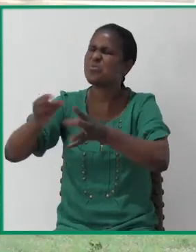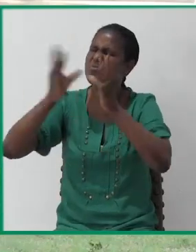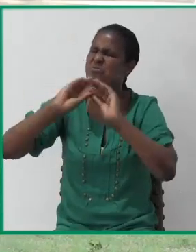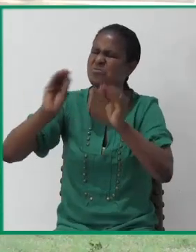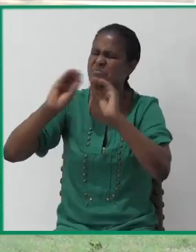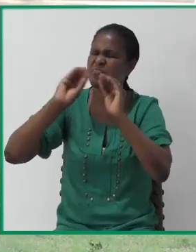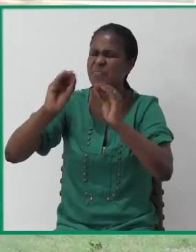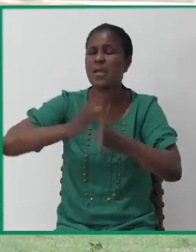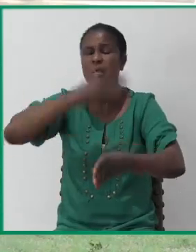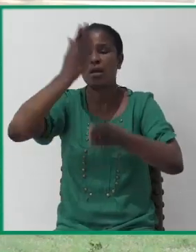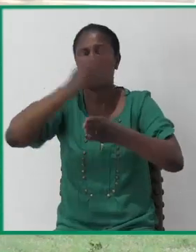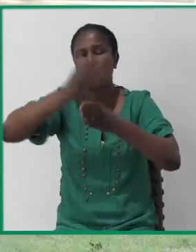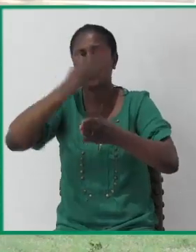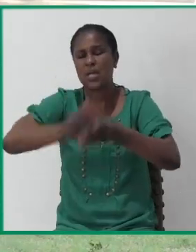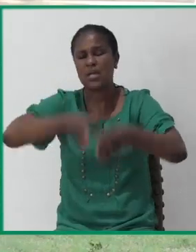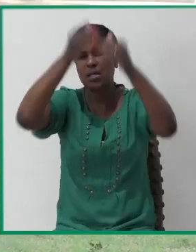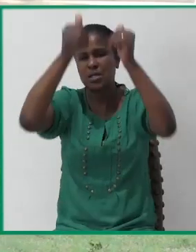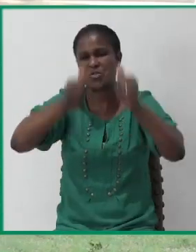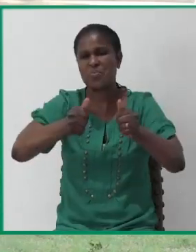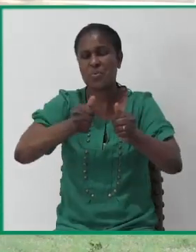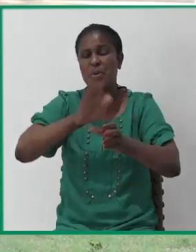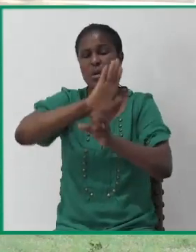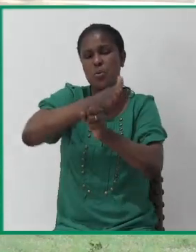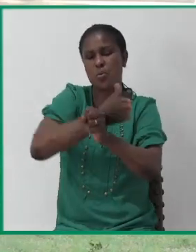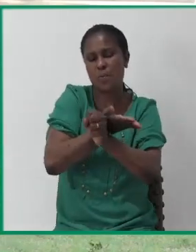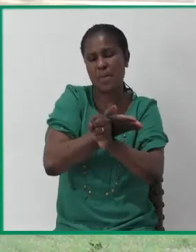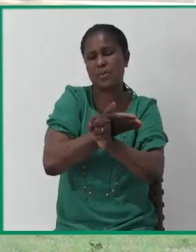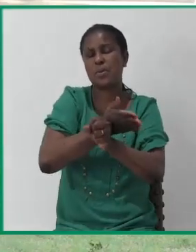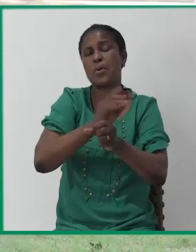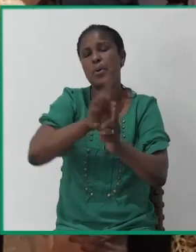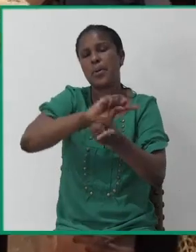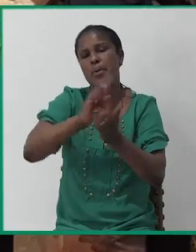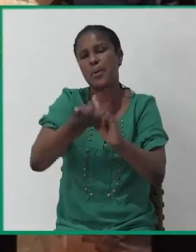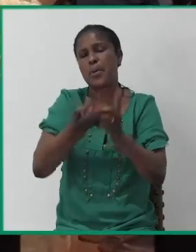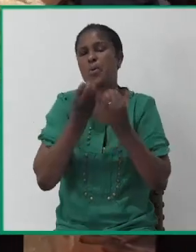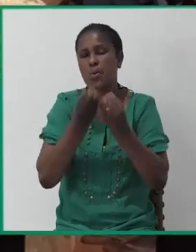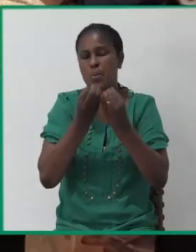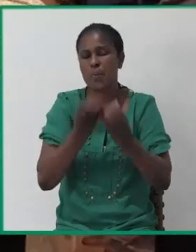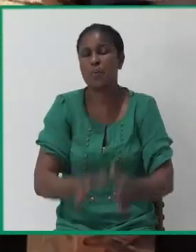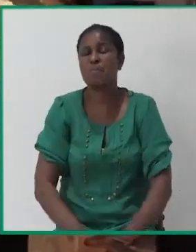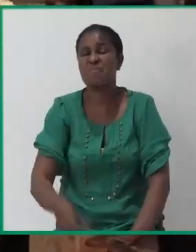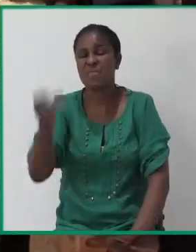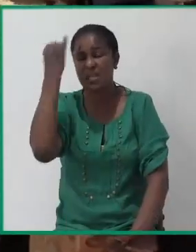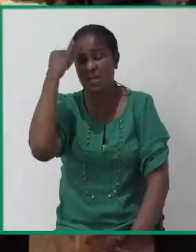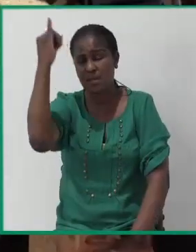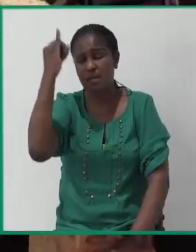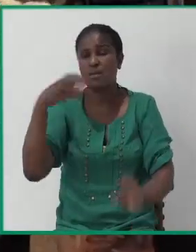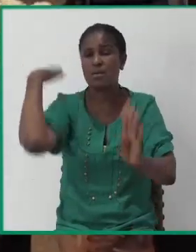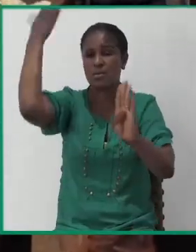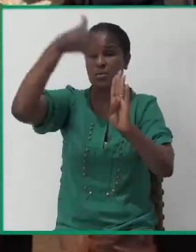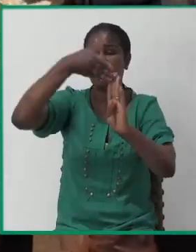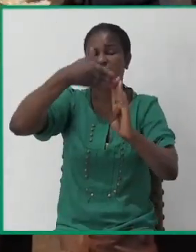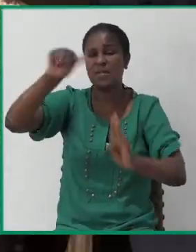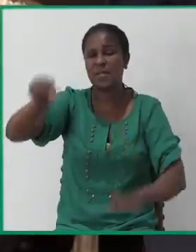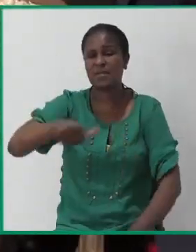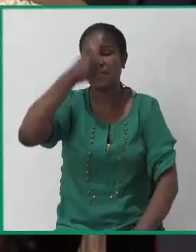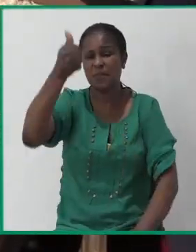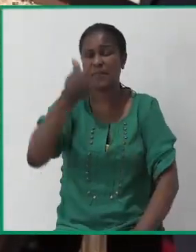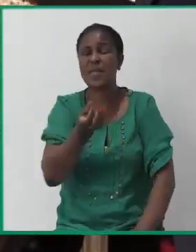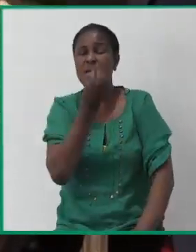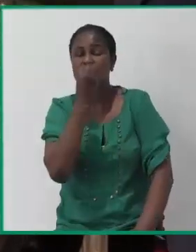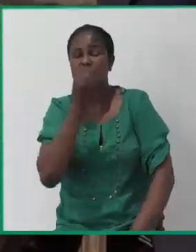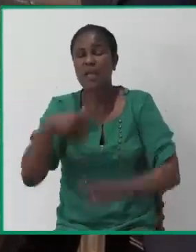boas práticas e higiene no processamento da mandioca. A iniciativa visa melhorar os meios de sustento de cerca de 8